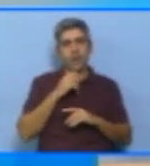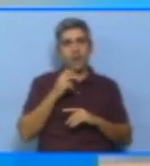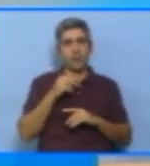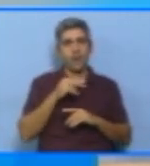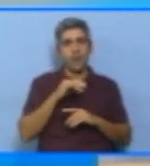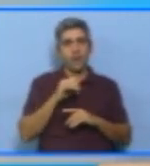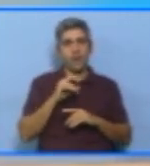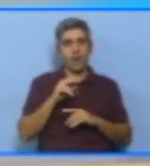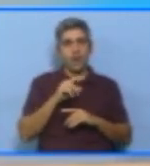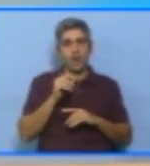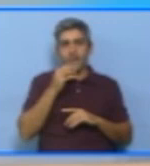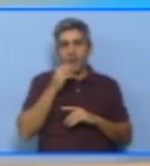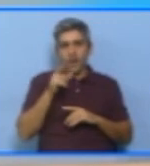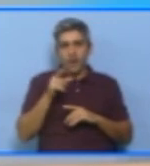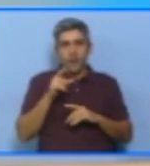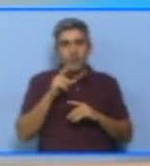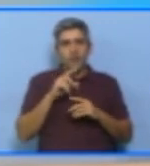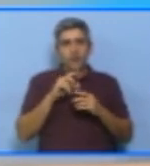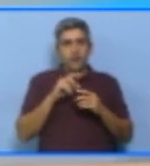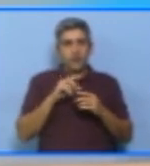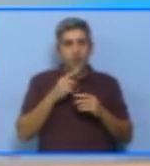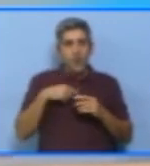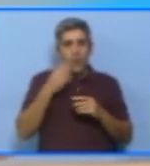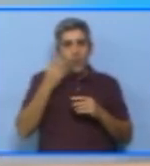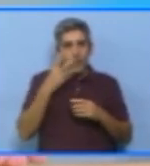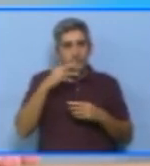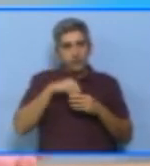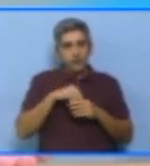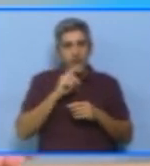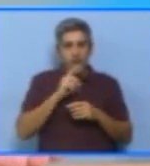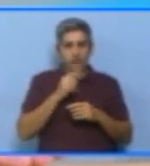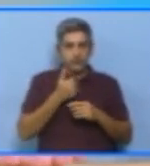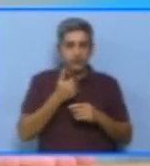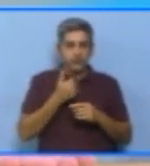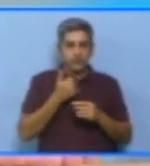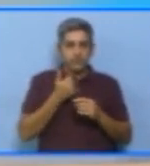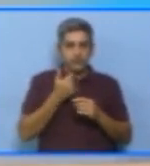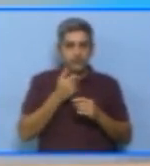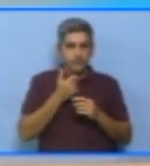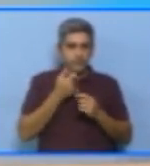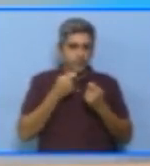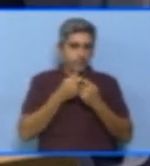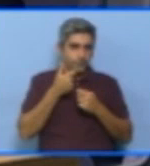Rego abordou a questão, enquadrando-a na nossa cultura, é de facto muito, muito oportuna.